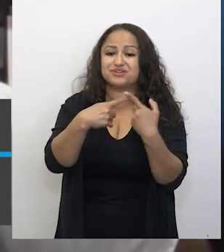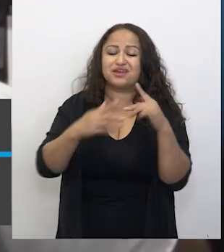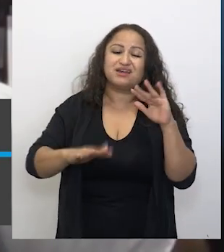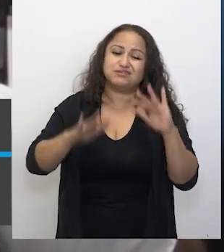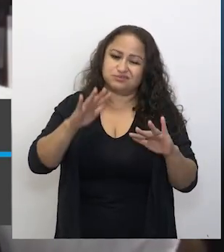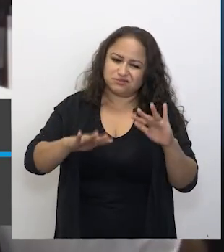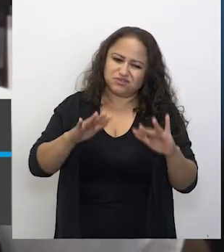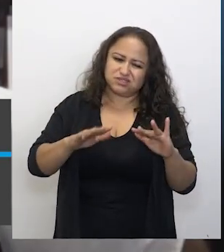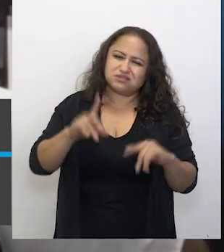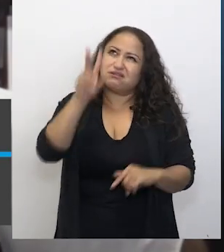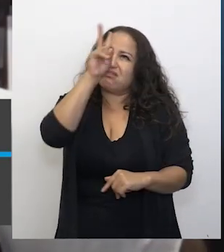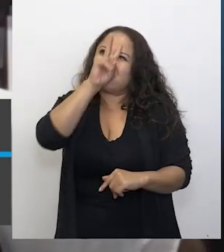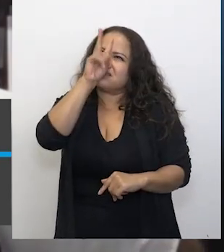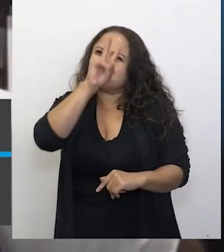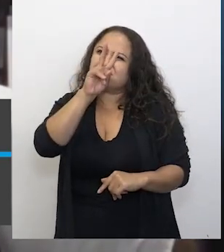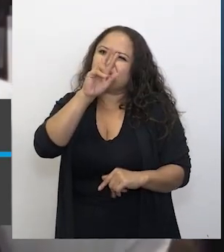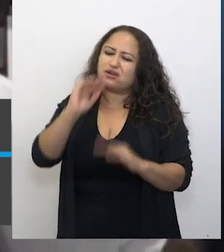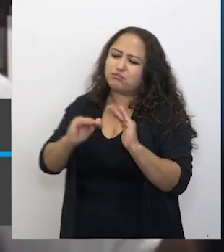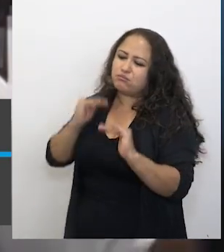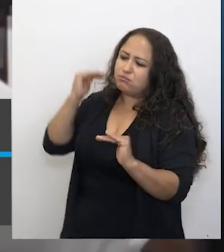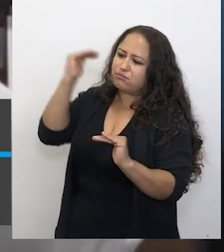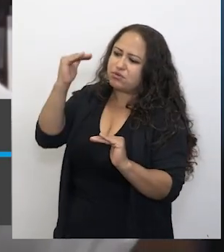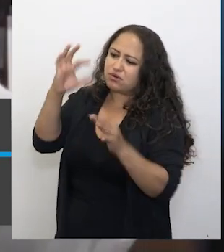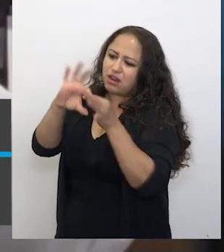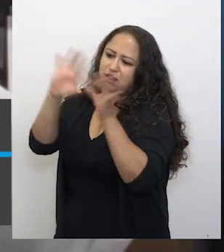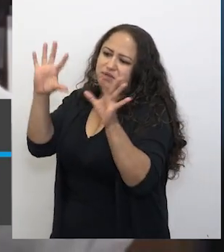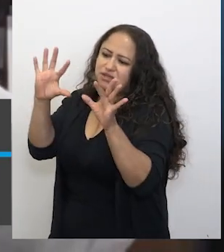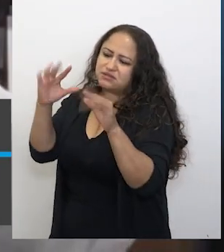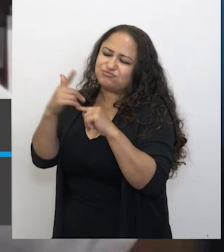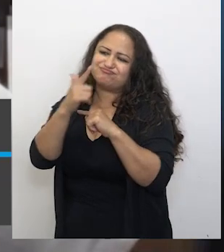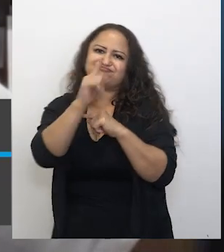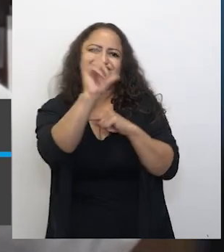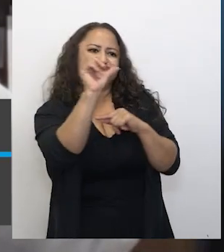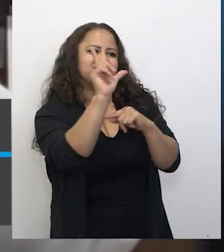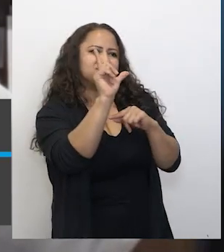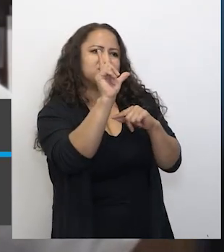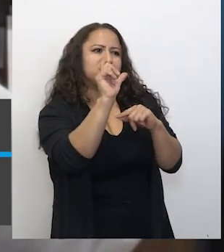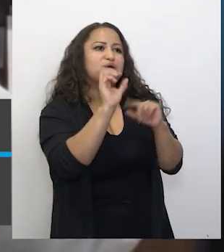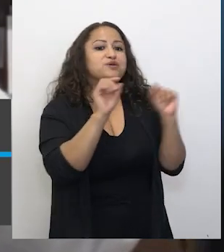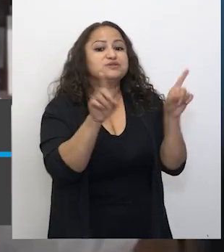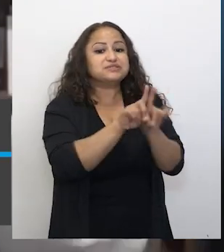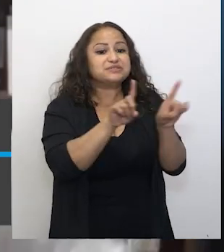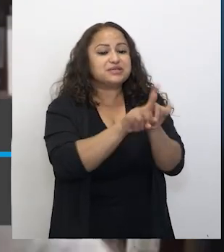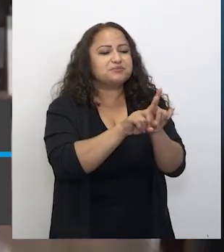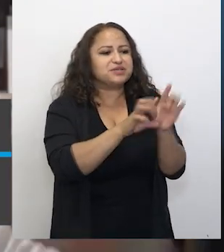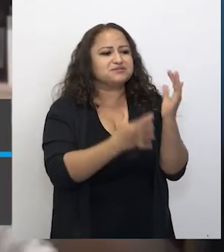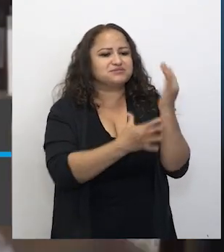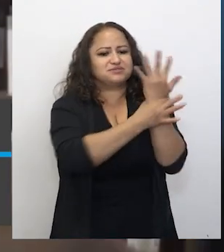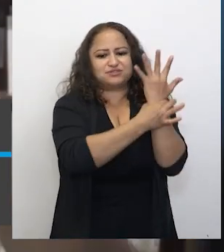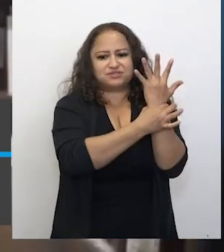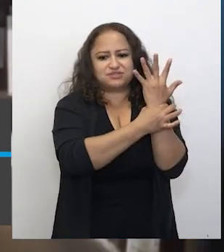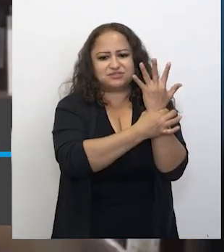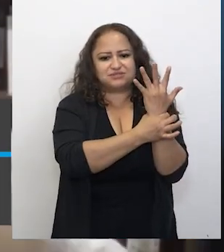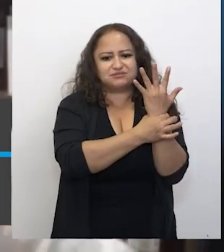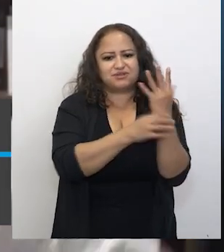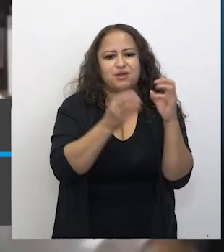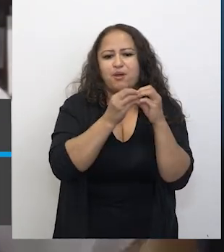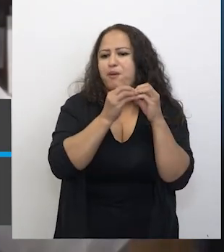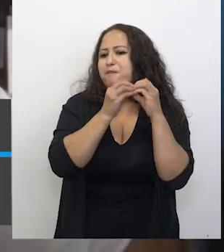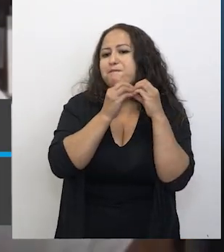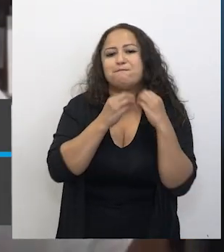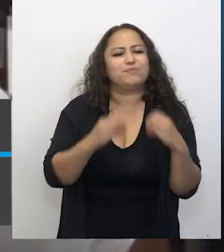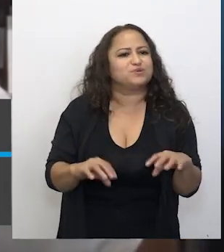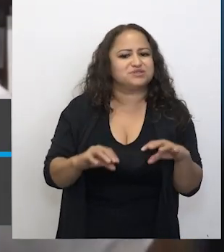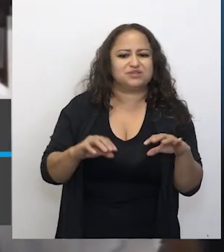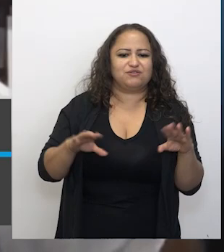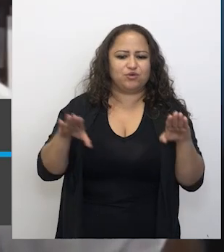história se priorizou mais a liberdade, ora se priorizou mais a segurança. É impossível haver um equilíbrio entre esses